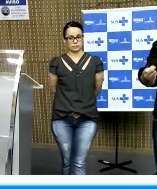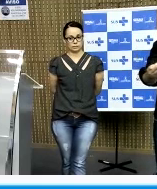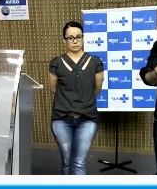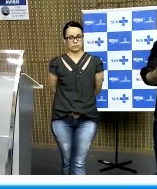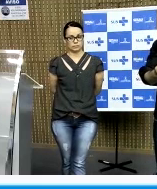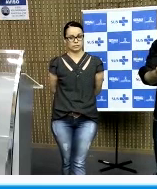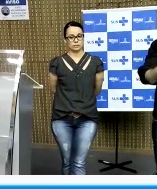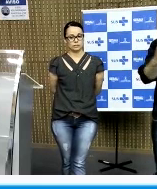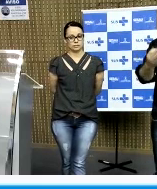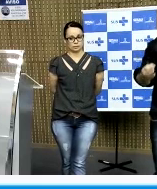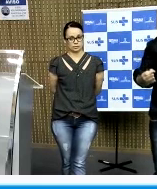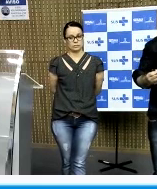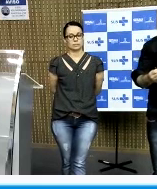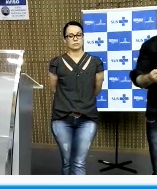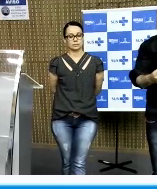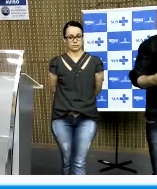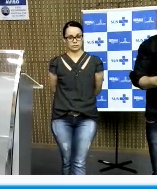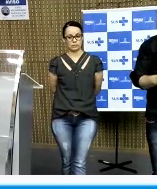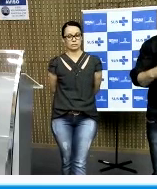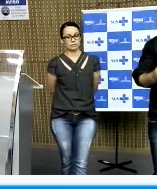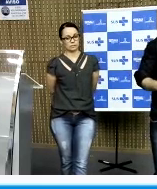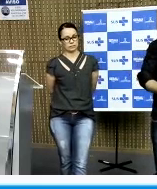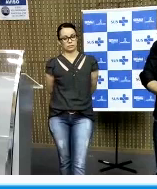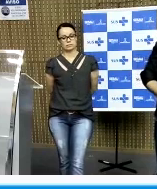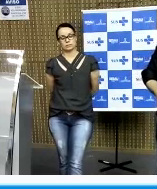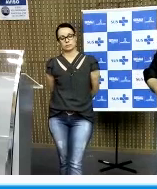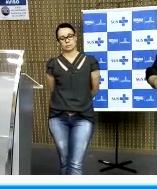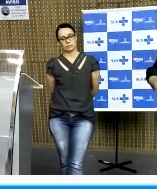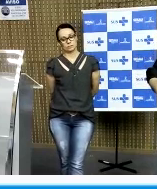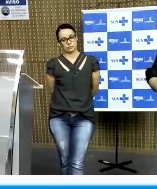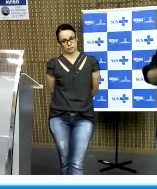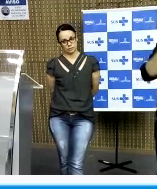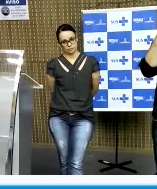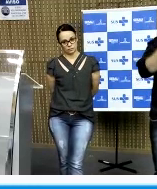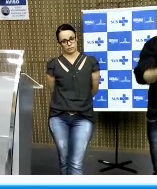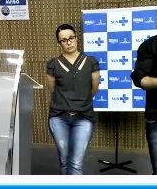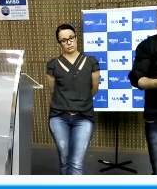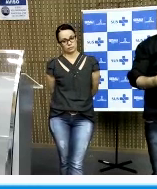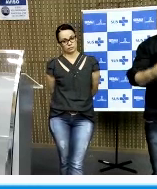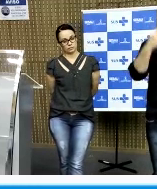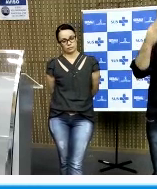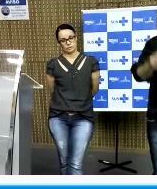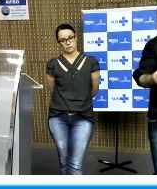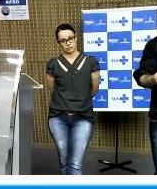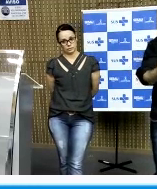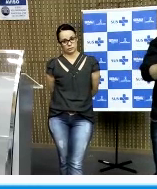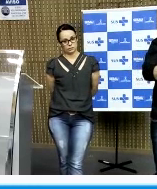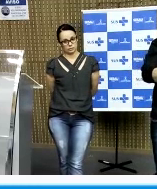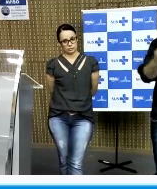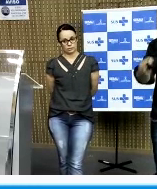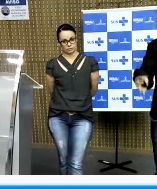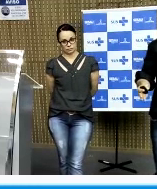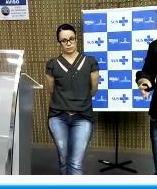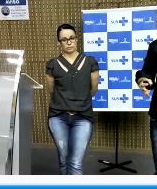nossa superintendente, que nós temos paciente com hanseníase, eu preciso identificar esses pacientes, então eu preciso melhorar a busca ativa a esses pacientes com